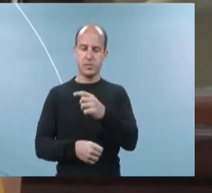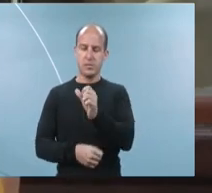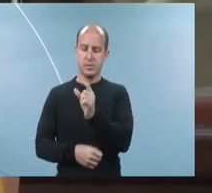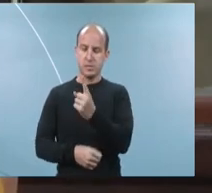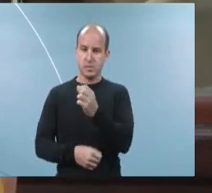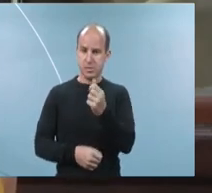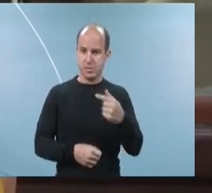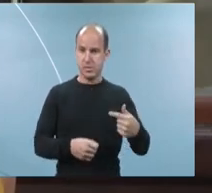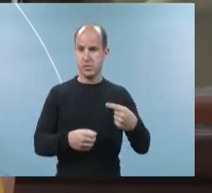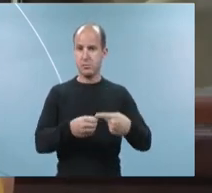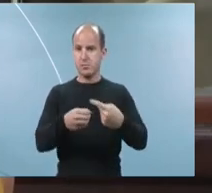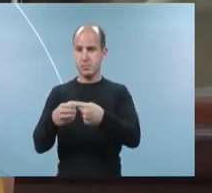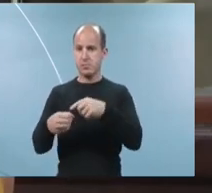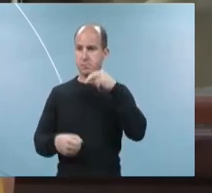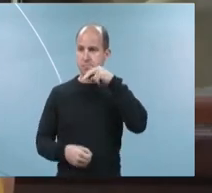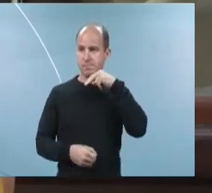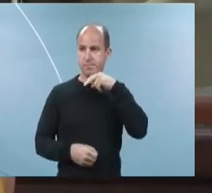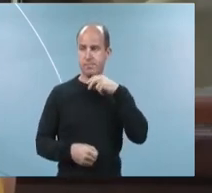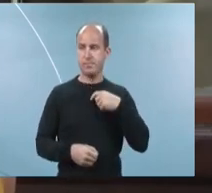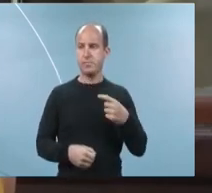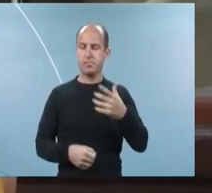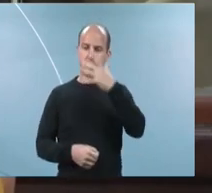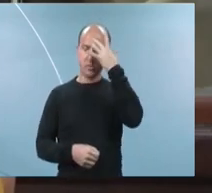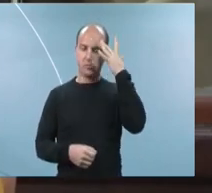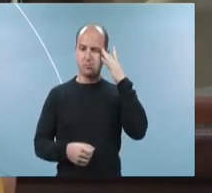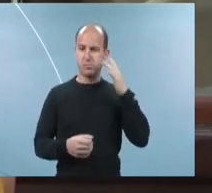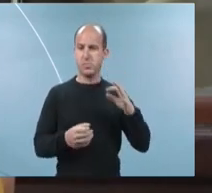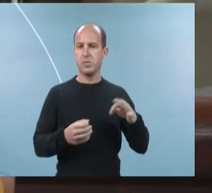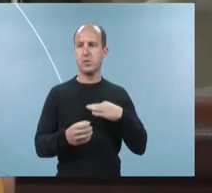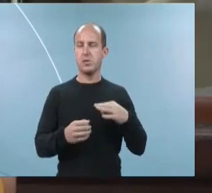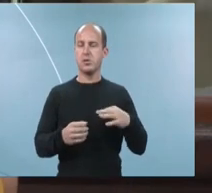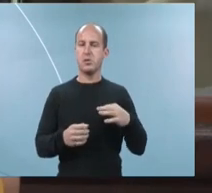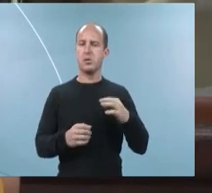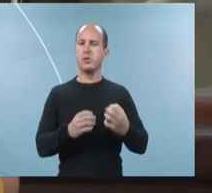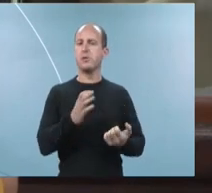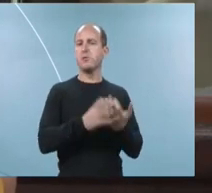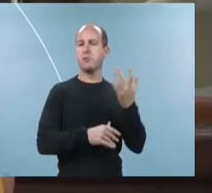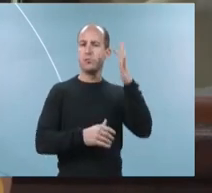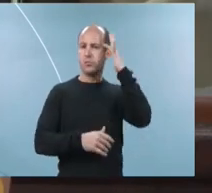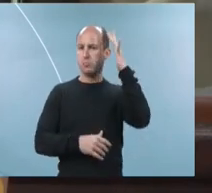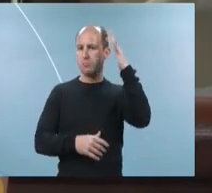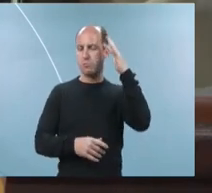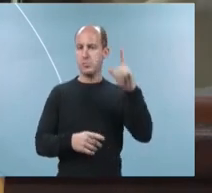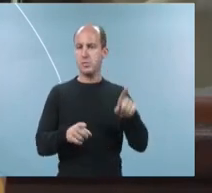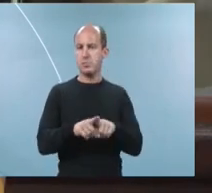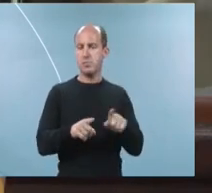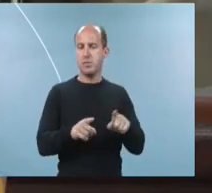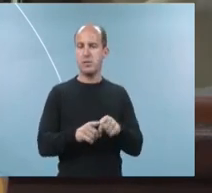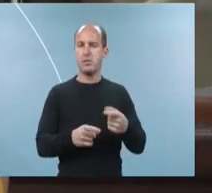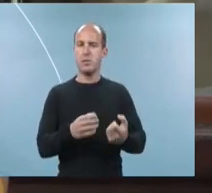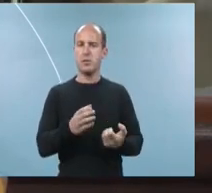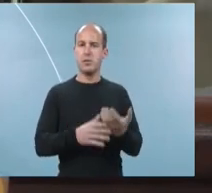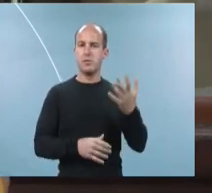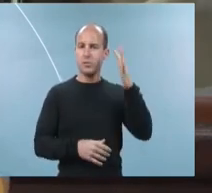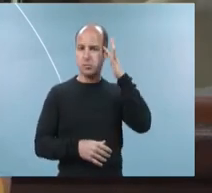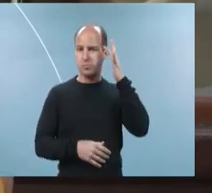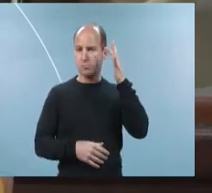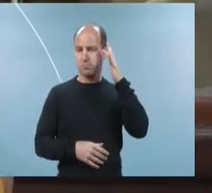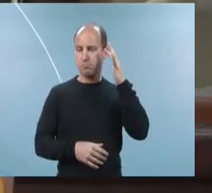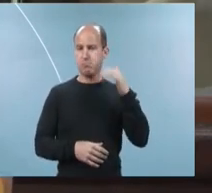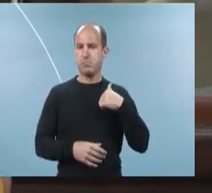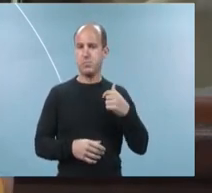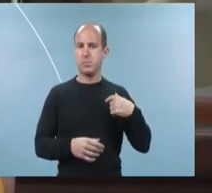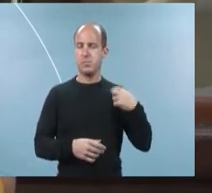potiguares, tem artesãos, pessoas que costuram sonhos e bordam histórias, pintam memórias